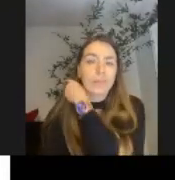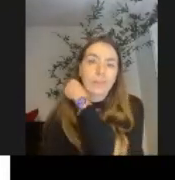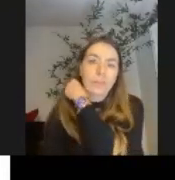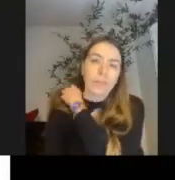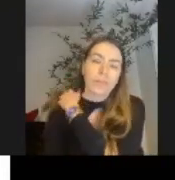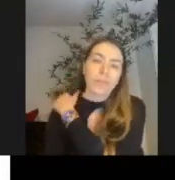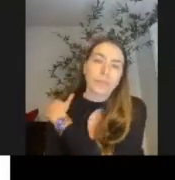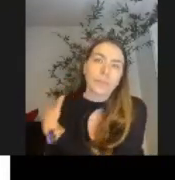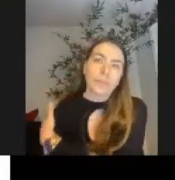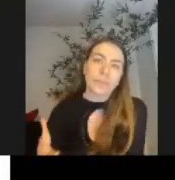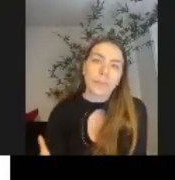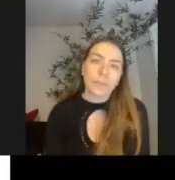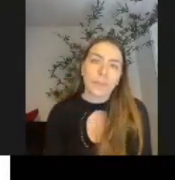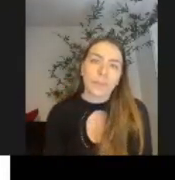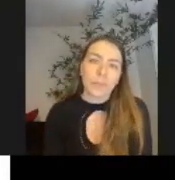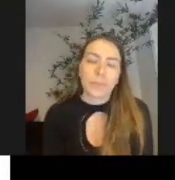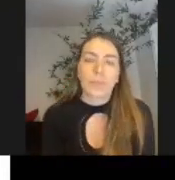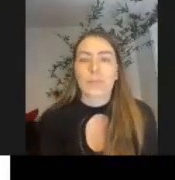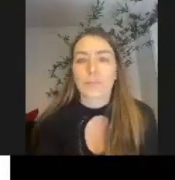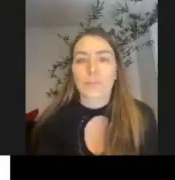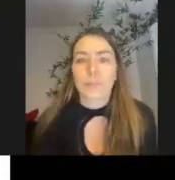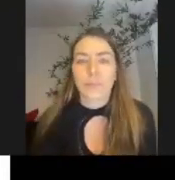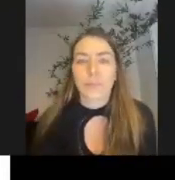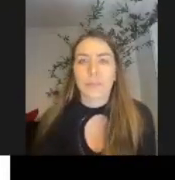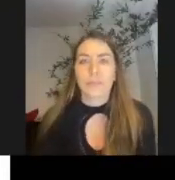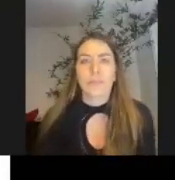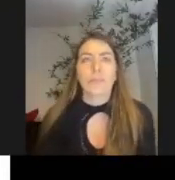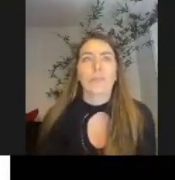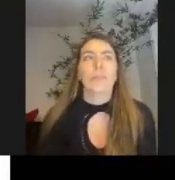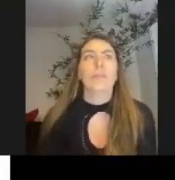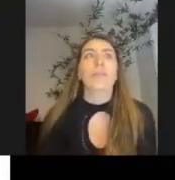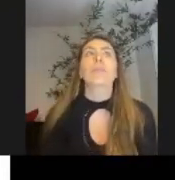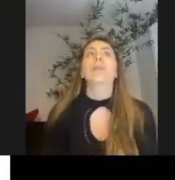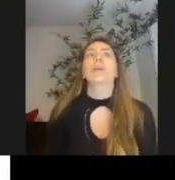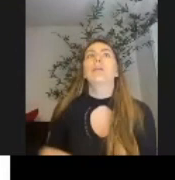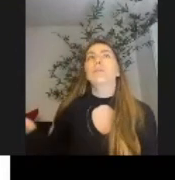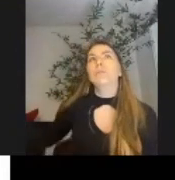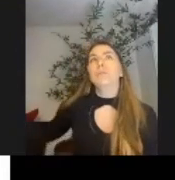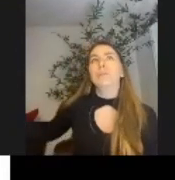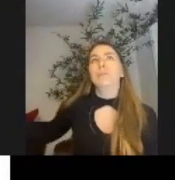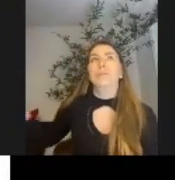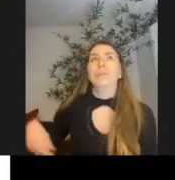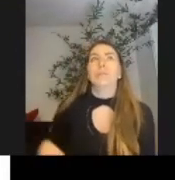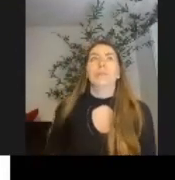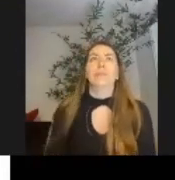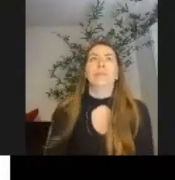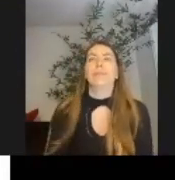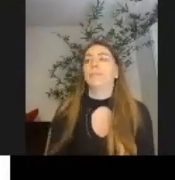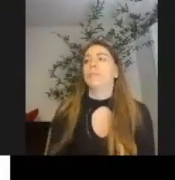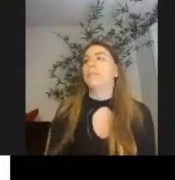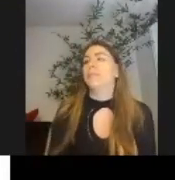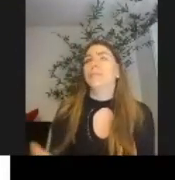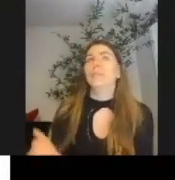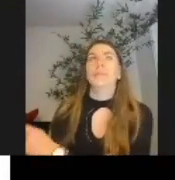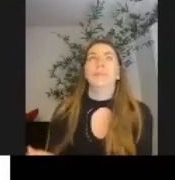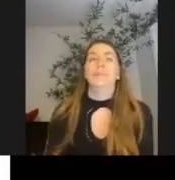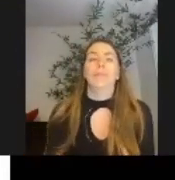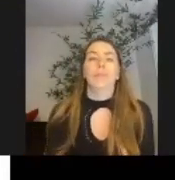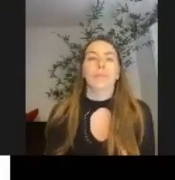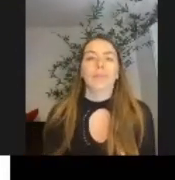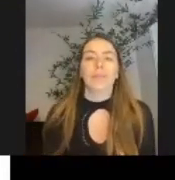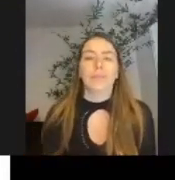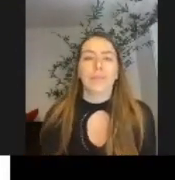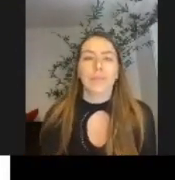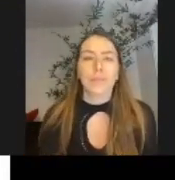você precisa ter um mínimo de um expertise, tá? Acho que tem algum que não